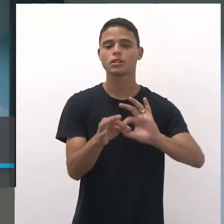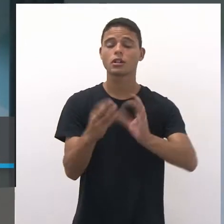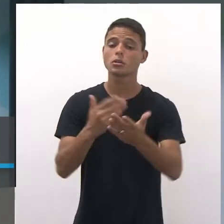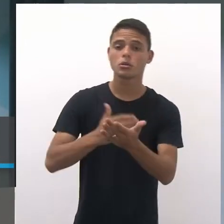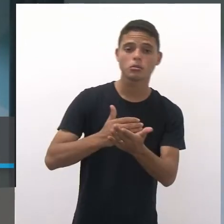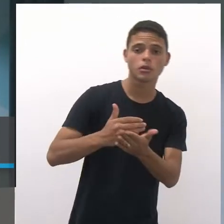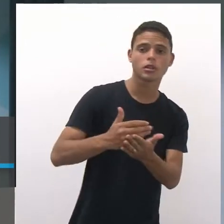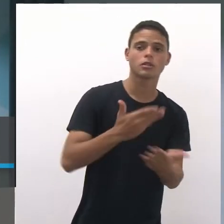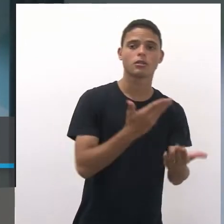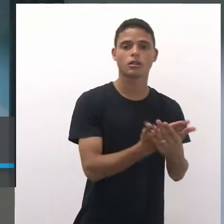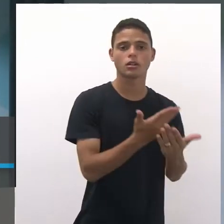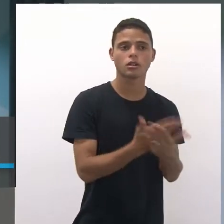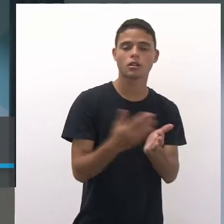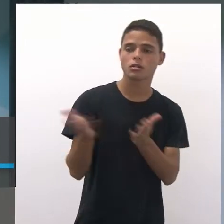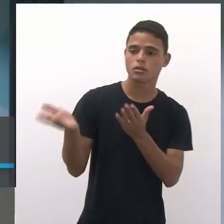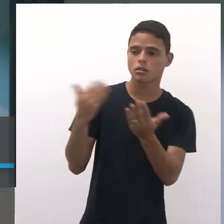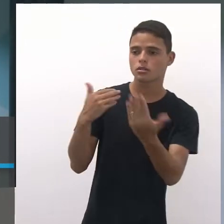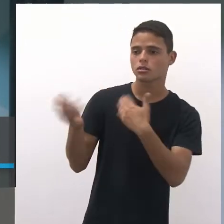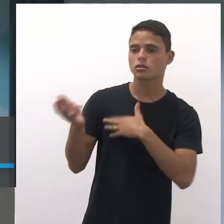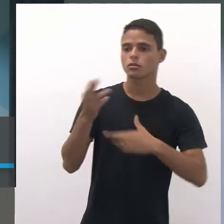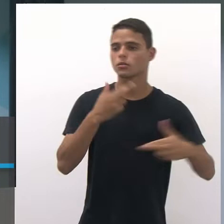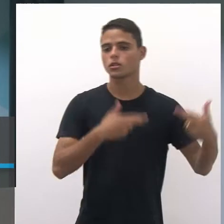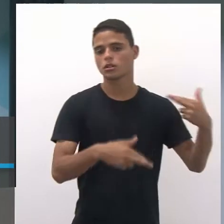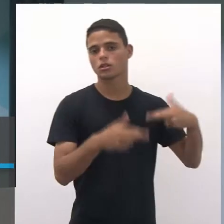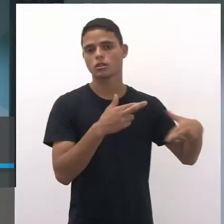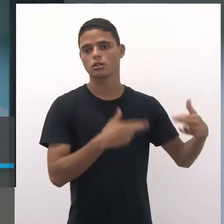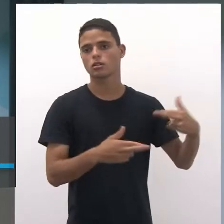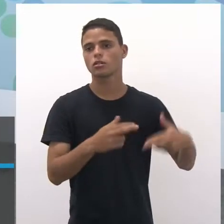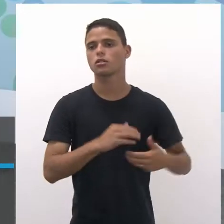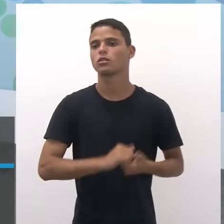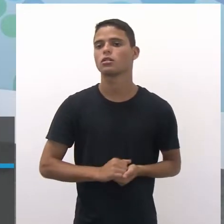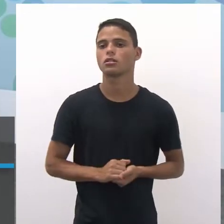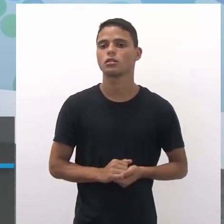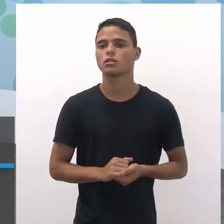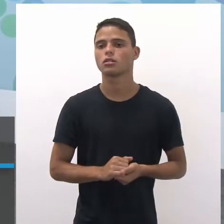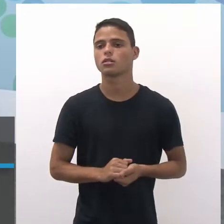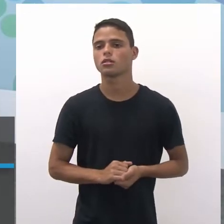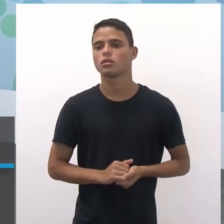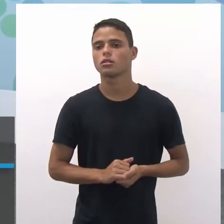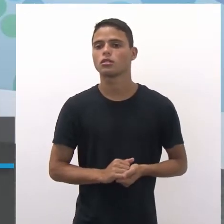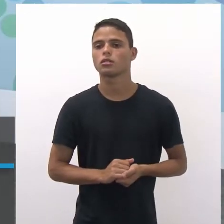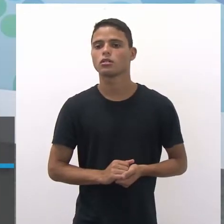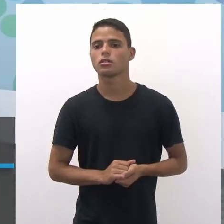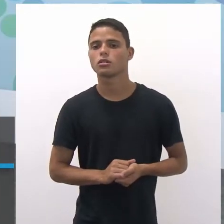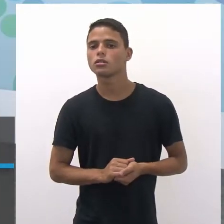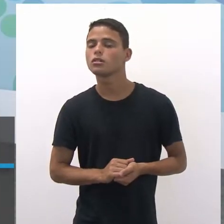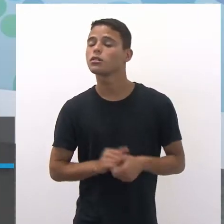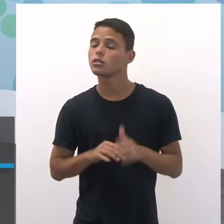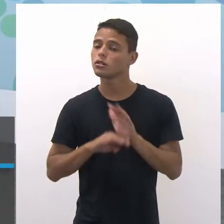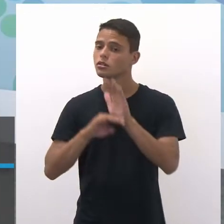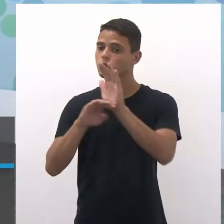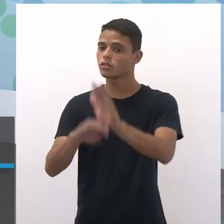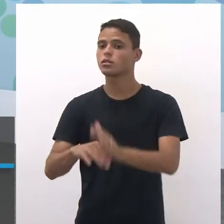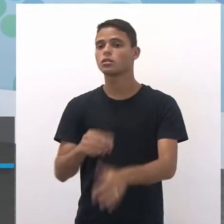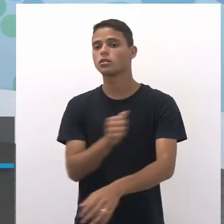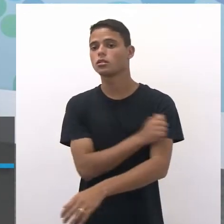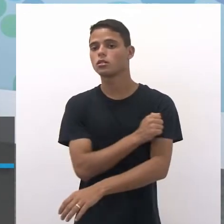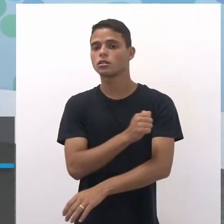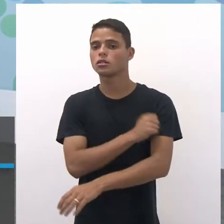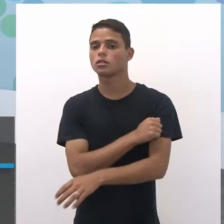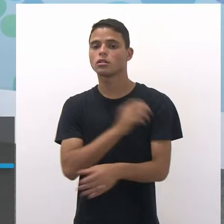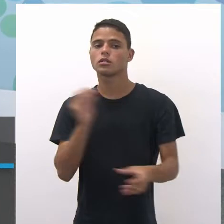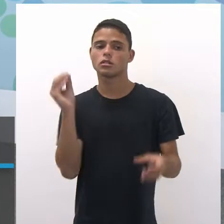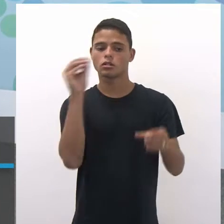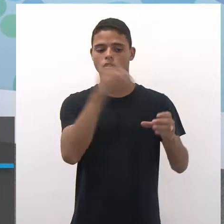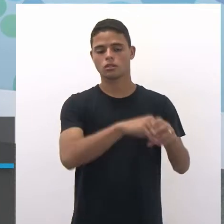às vezes, também relacionando com aquilo que eles tinham assistido. Isso é fazer com que o estudante seja engajado na área da